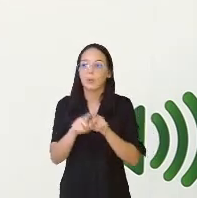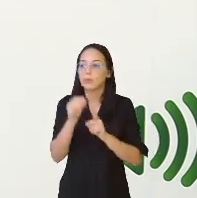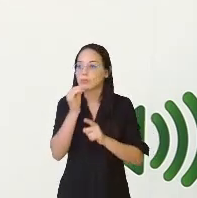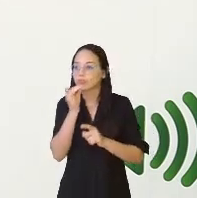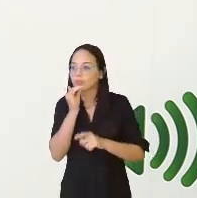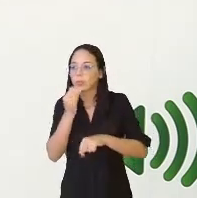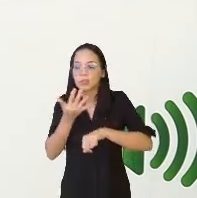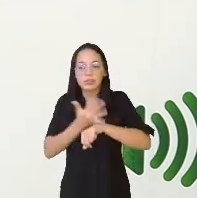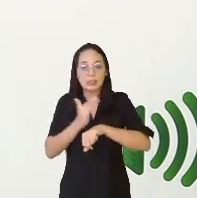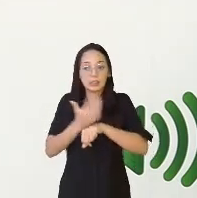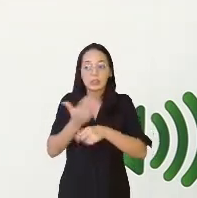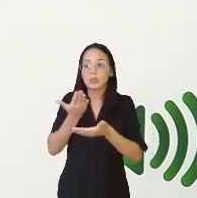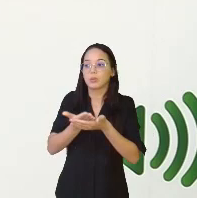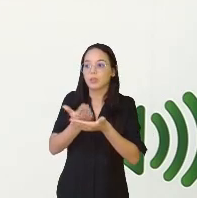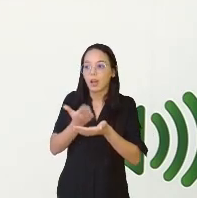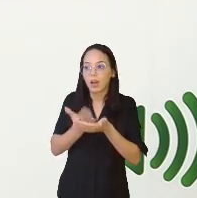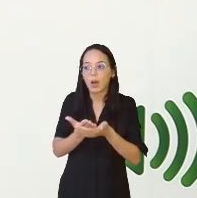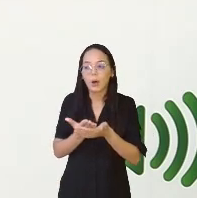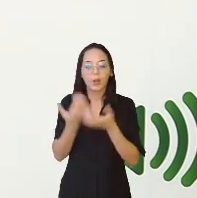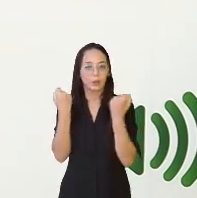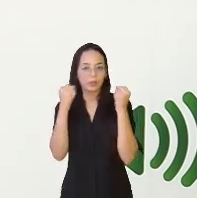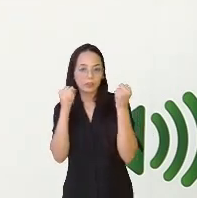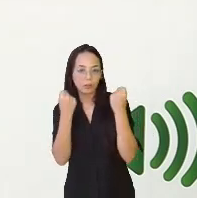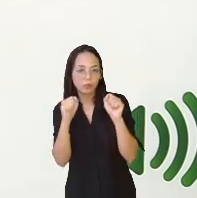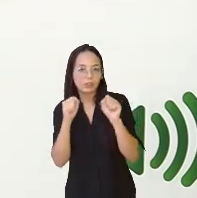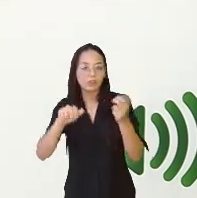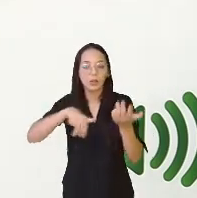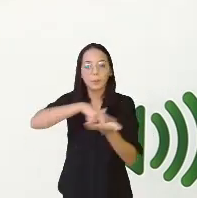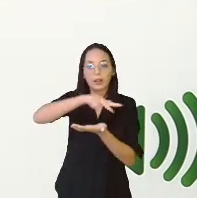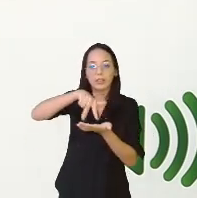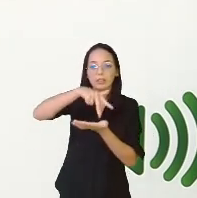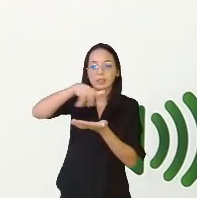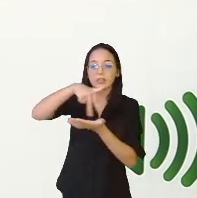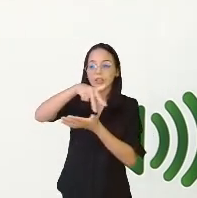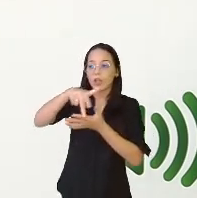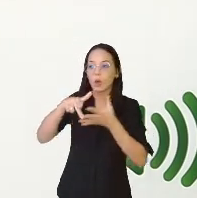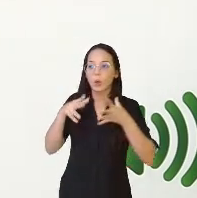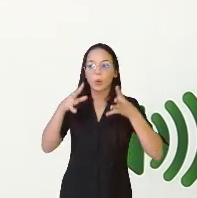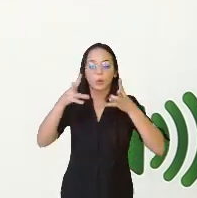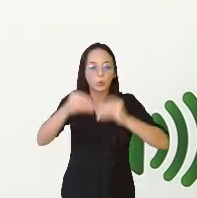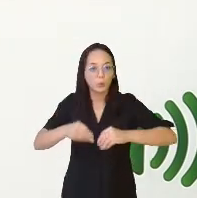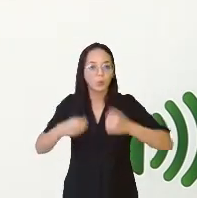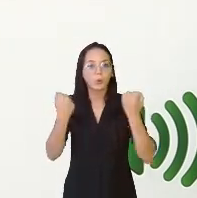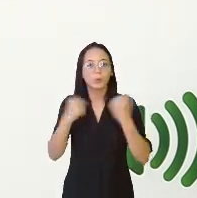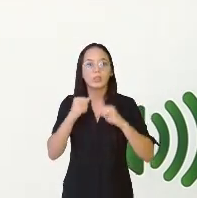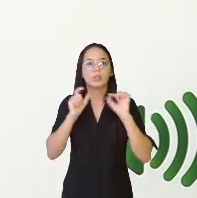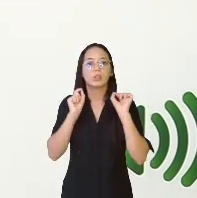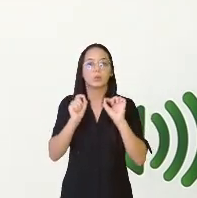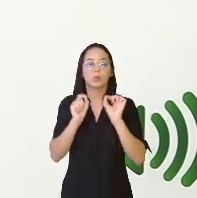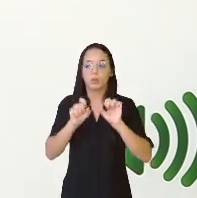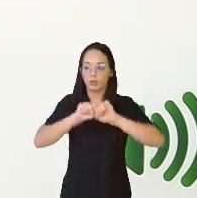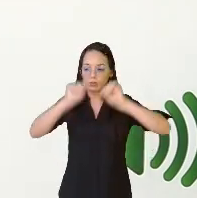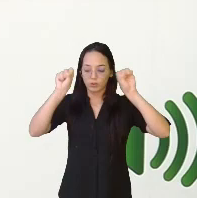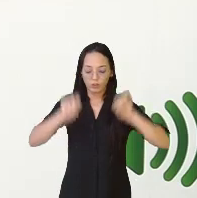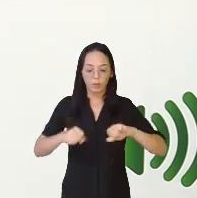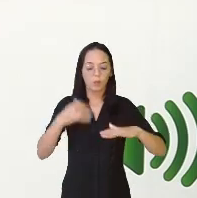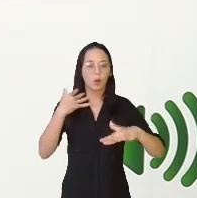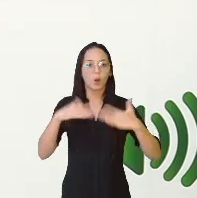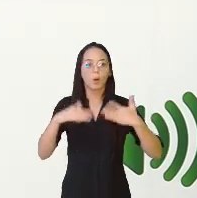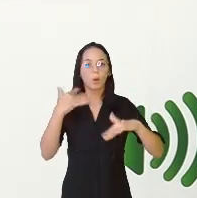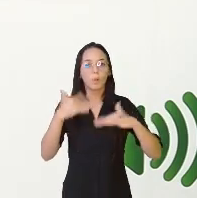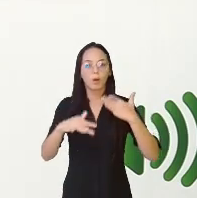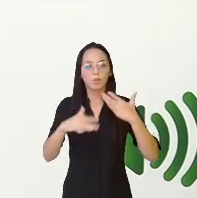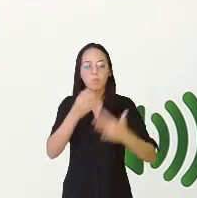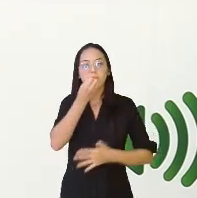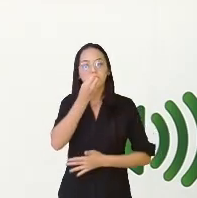de educação física, para dançar. Tudo isso é necessário que o sistema locomotor esteja